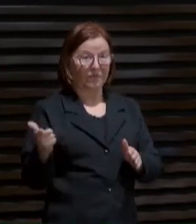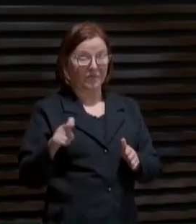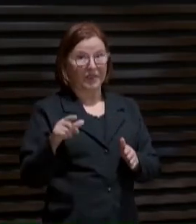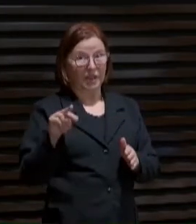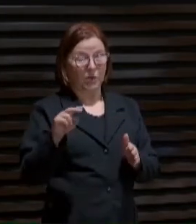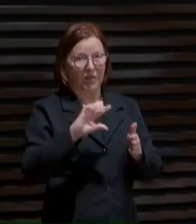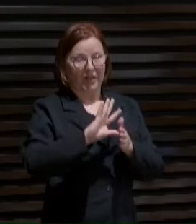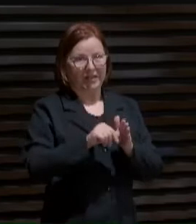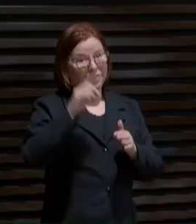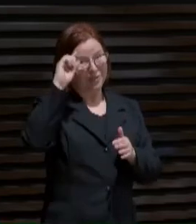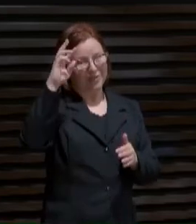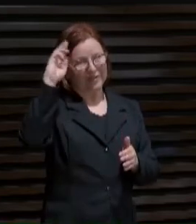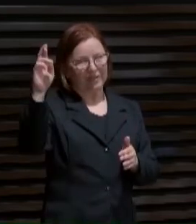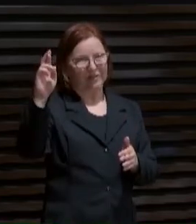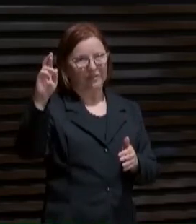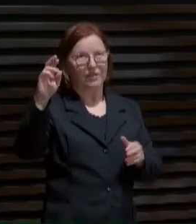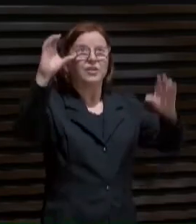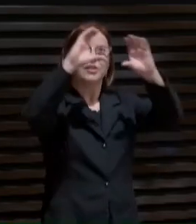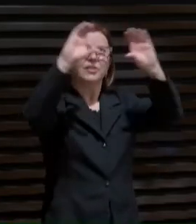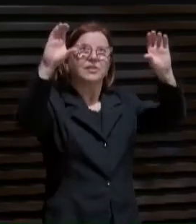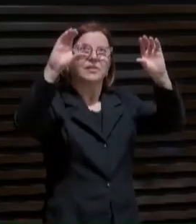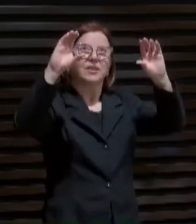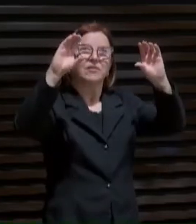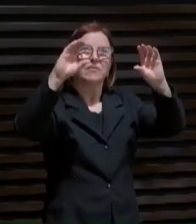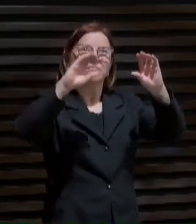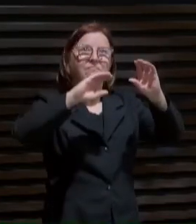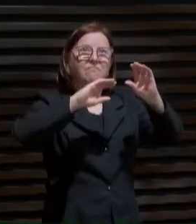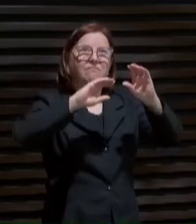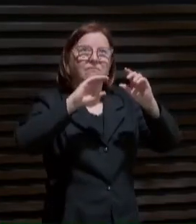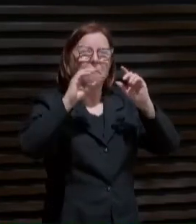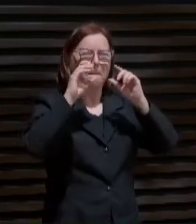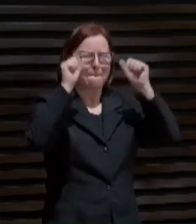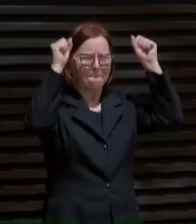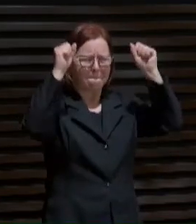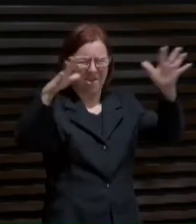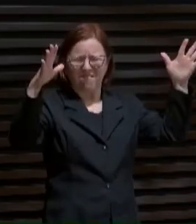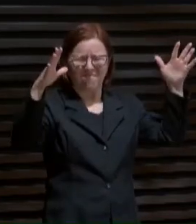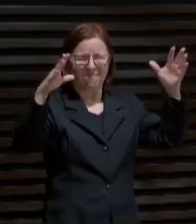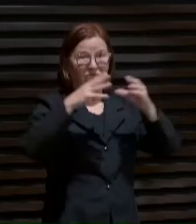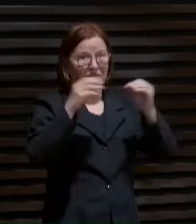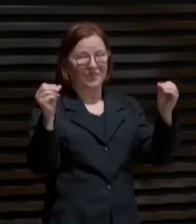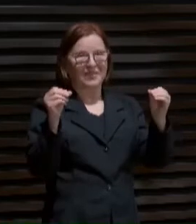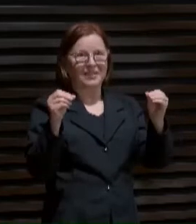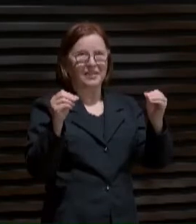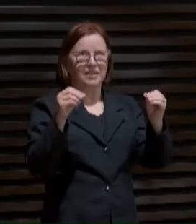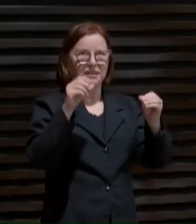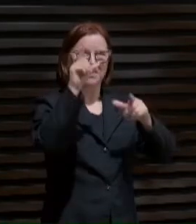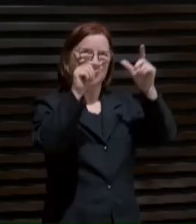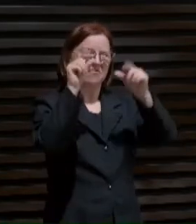o dia do Senhor no qual os céus passarão com estrepitoso estrondo e os elementos se desfarão